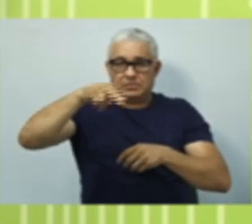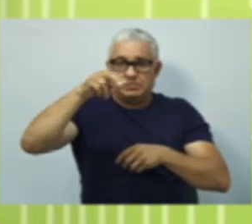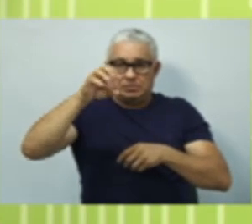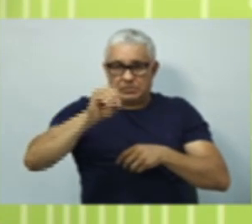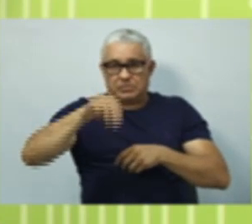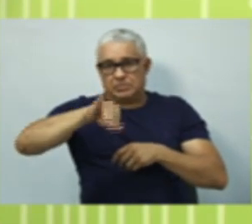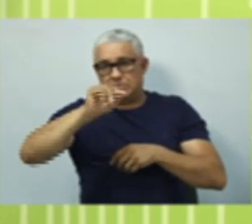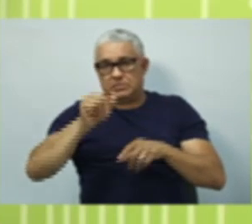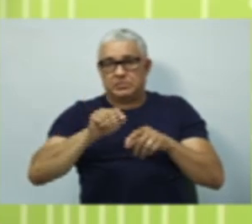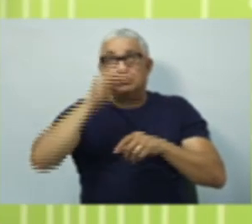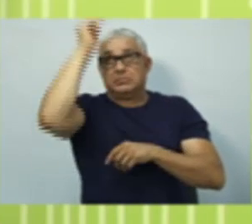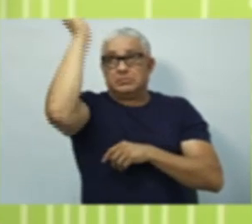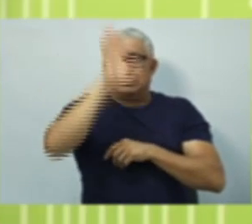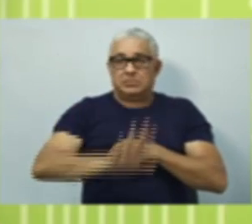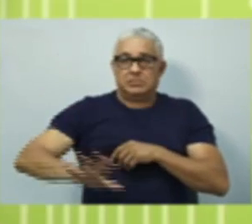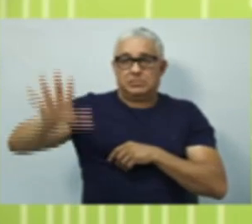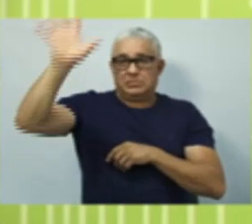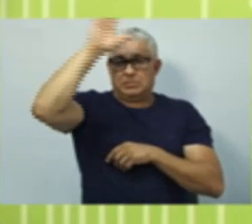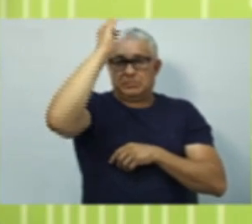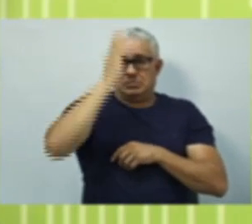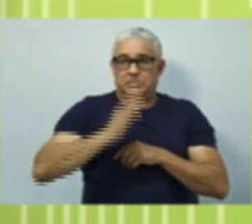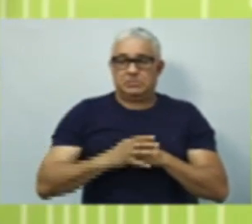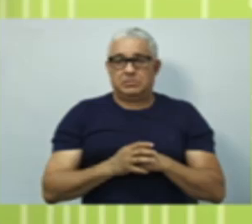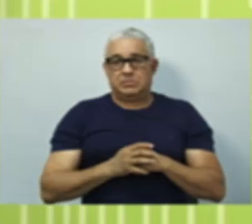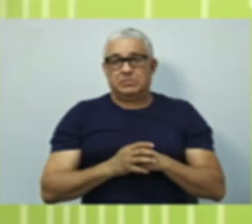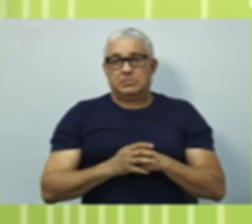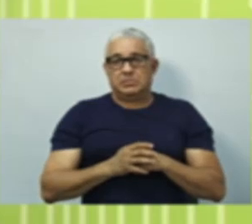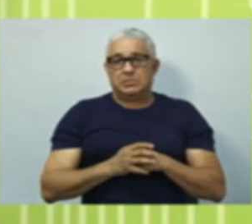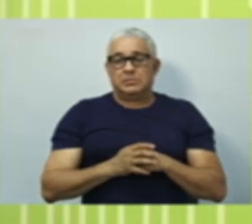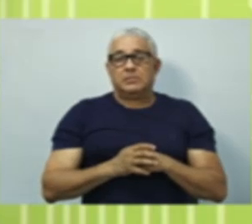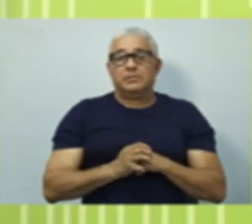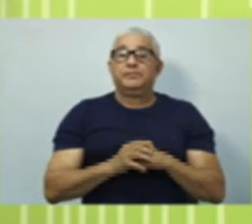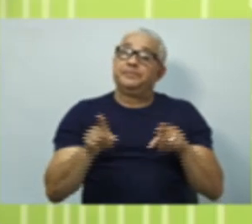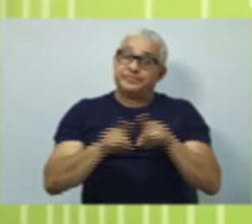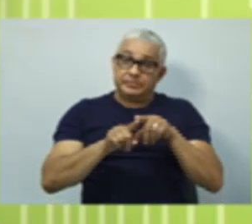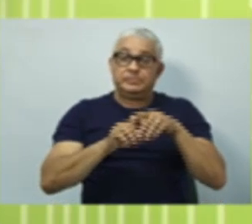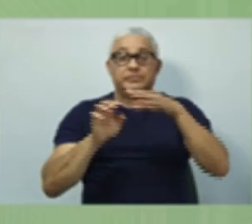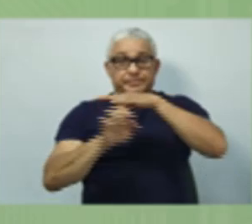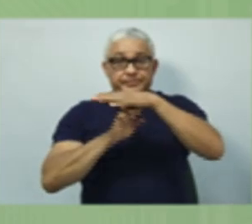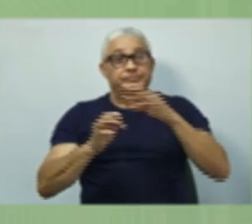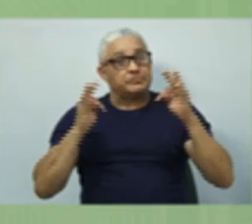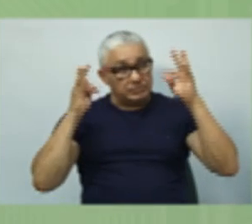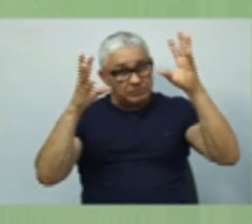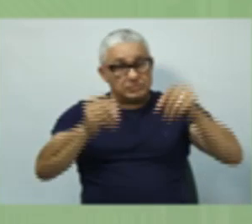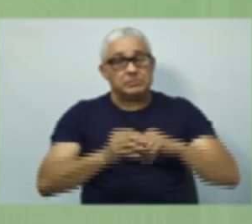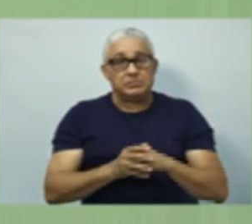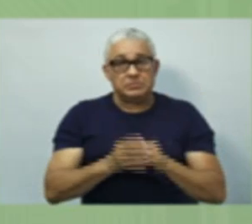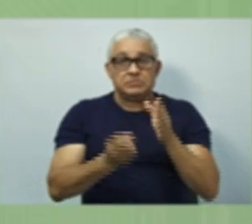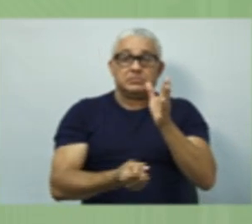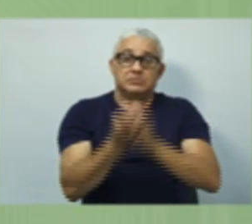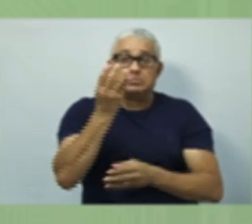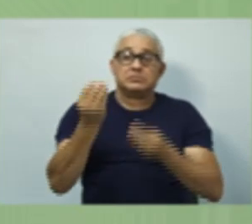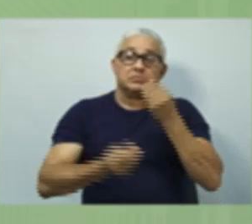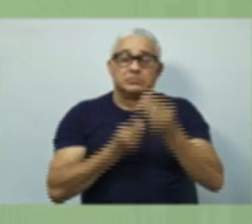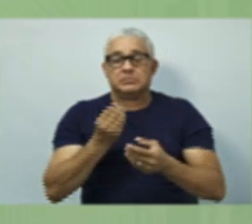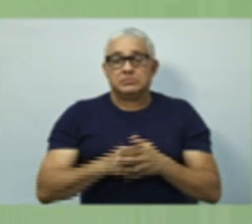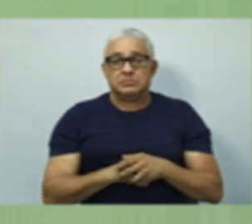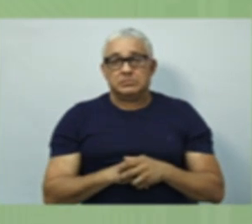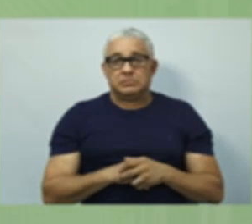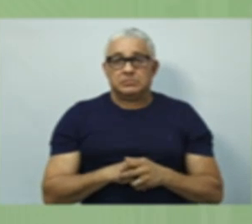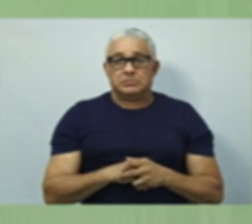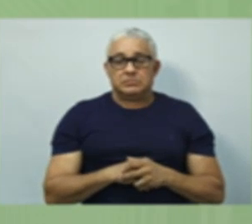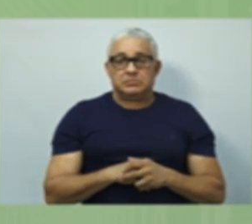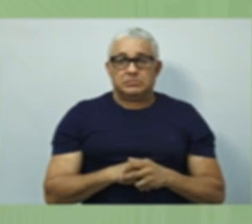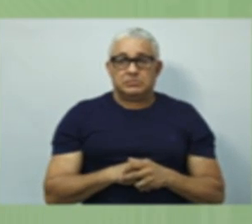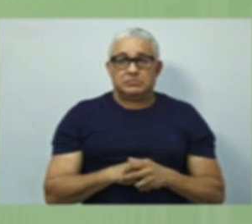país. Falando ainda sobre a constituição de empresas, toda empresa, ela é necessário que, para